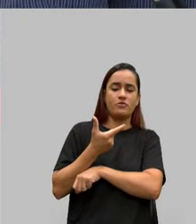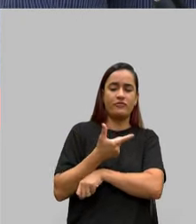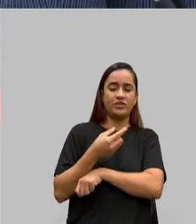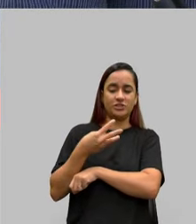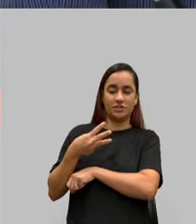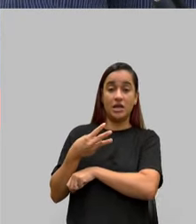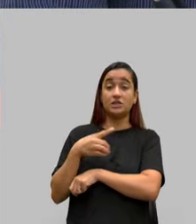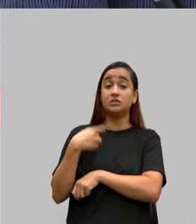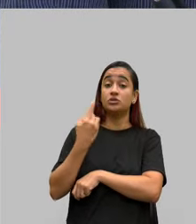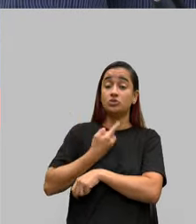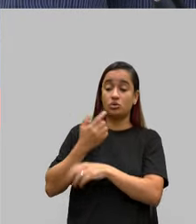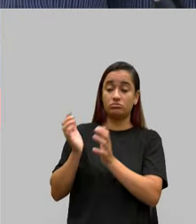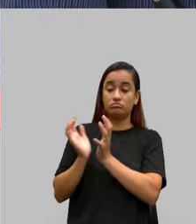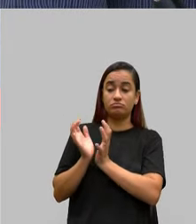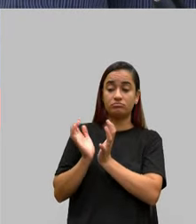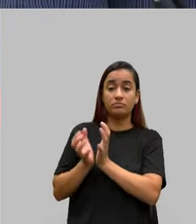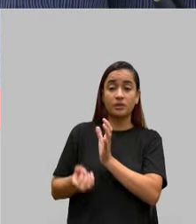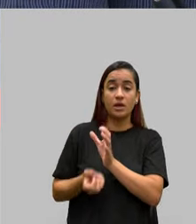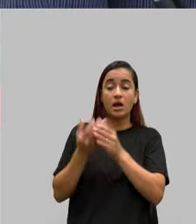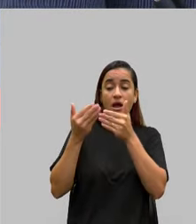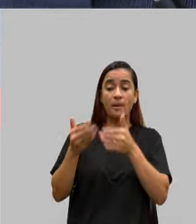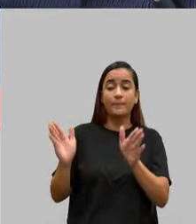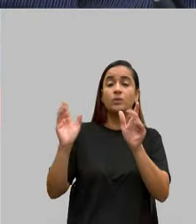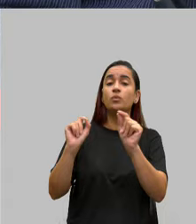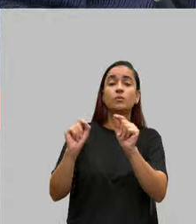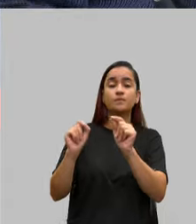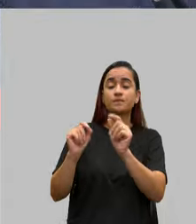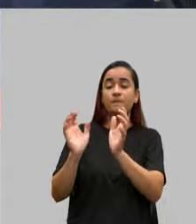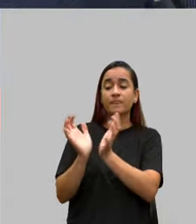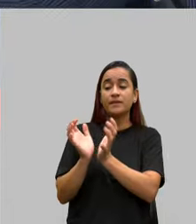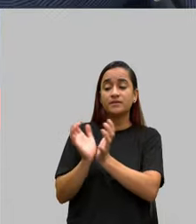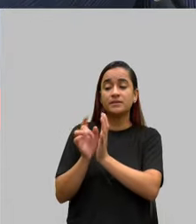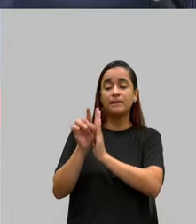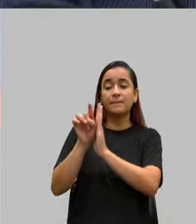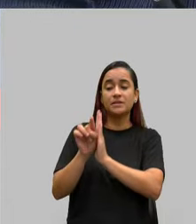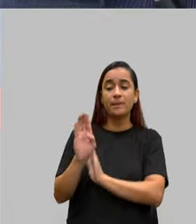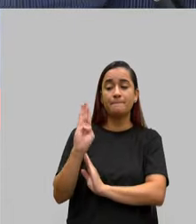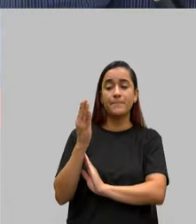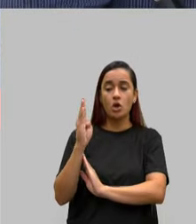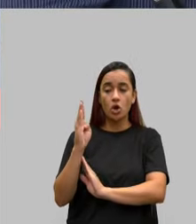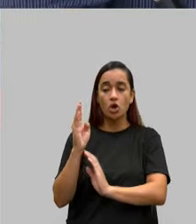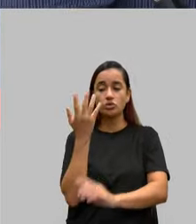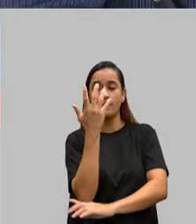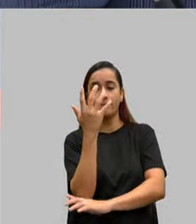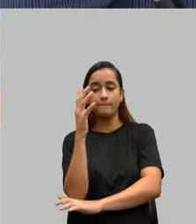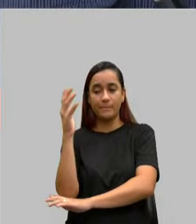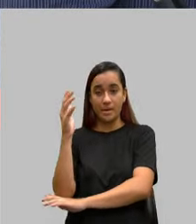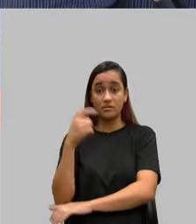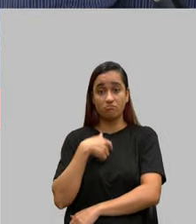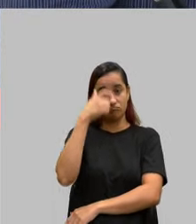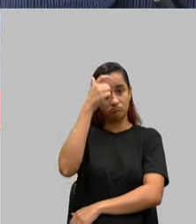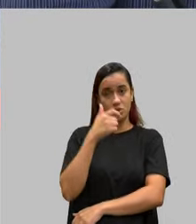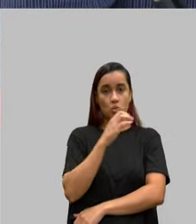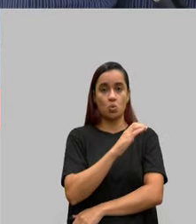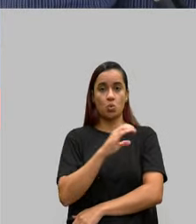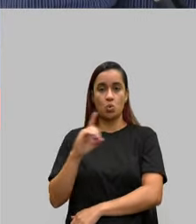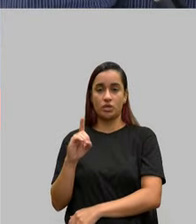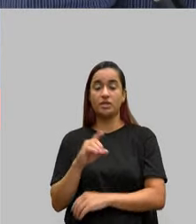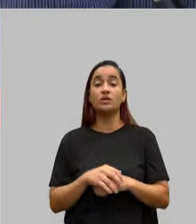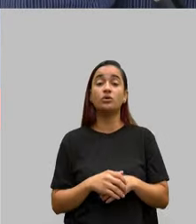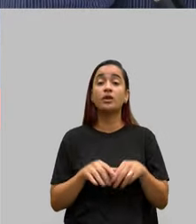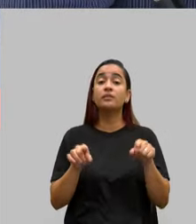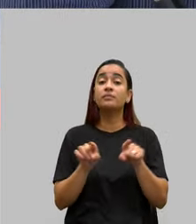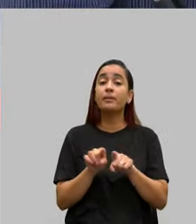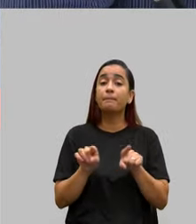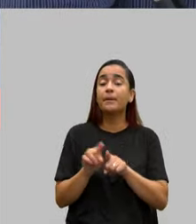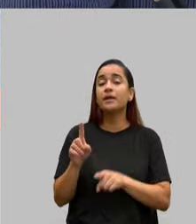inauguramos o centro biotecnológico de plantas psicoativas ao qual Eu Sou coordenadora E com isso nós